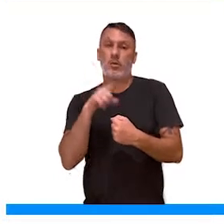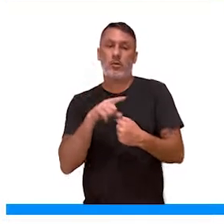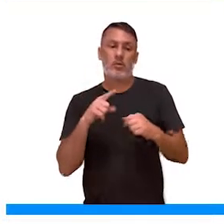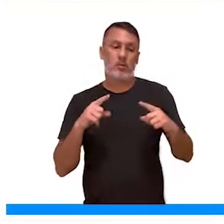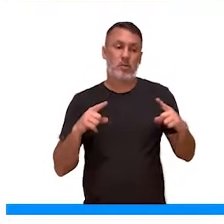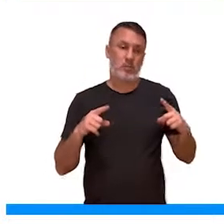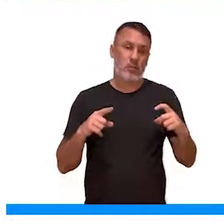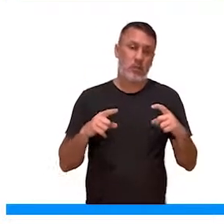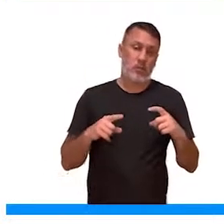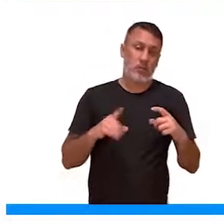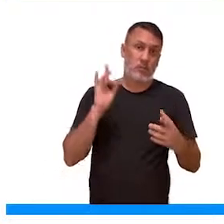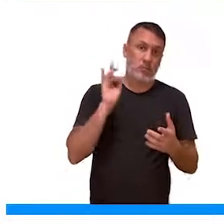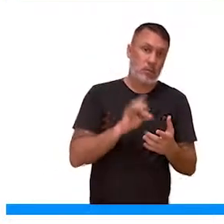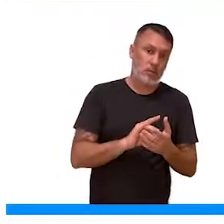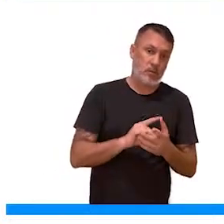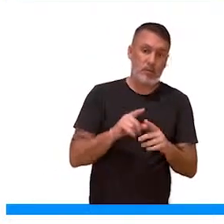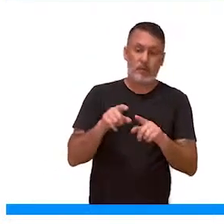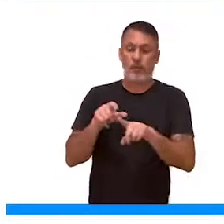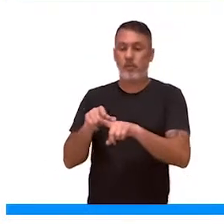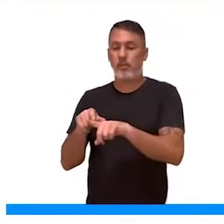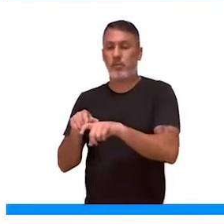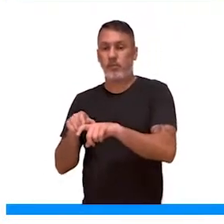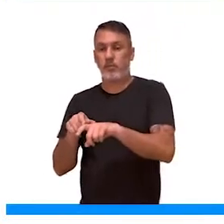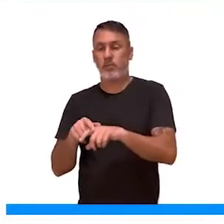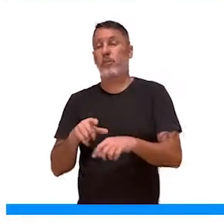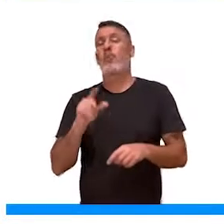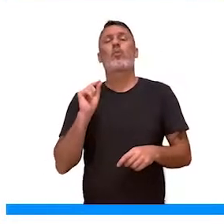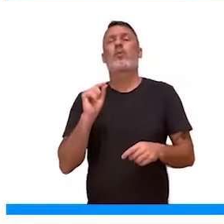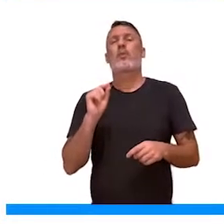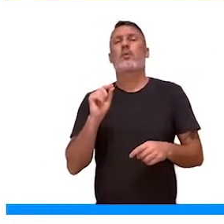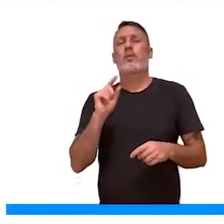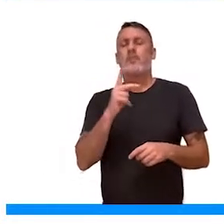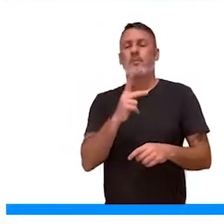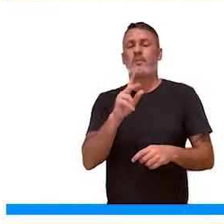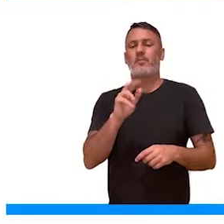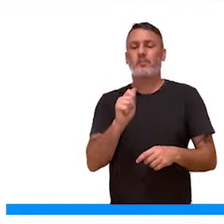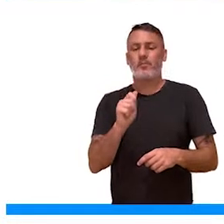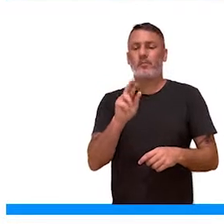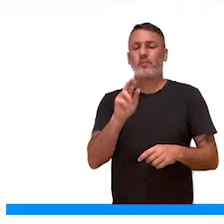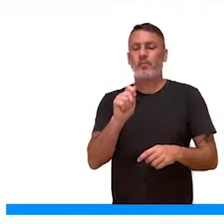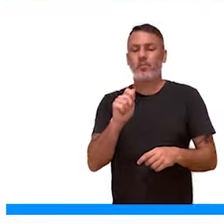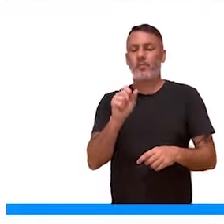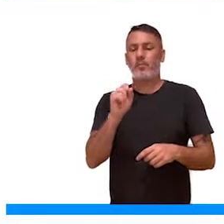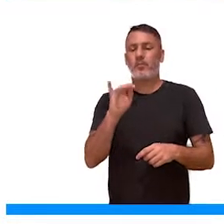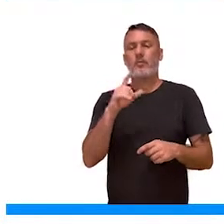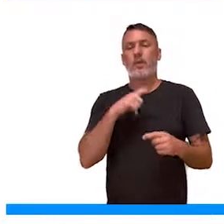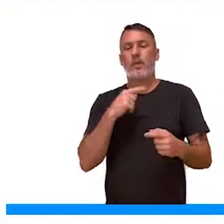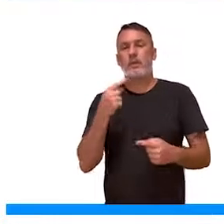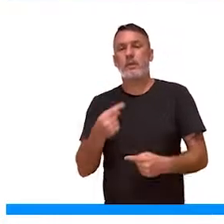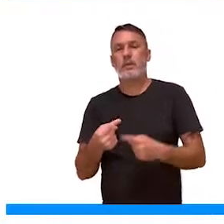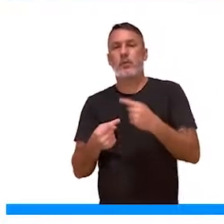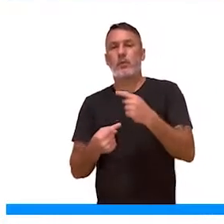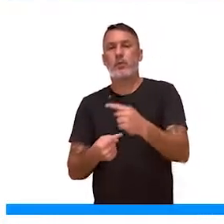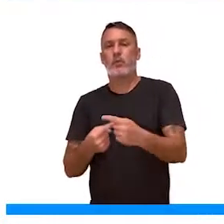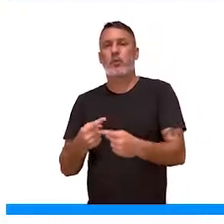estar entre o parasita e o hospedeiro definitivo. Esse parasita tem que passar pelo